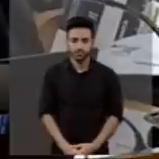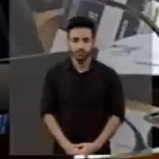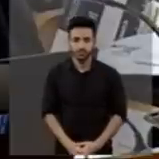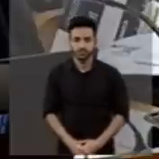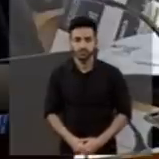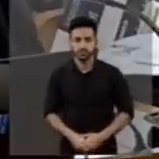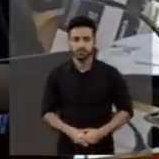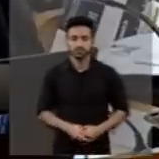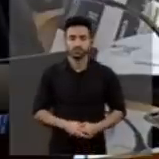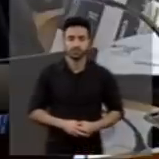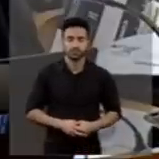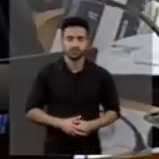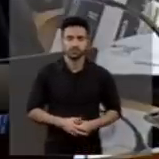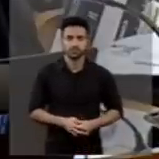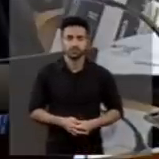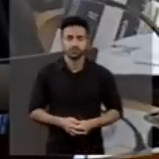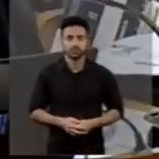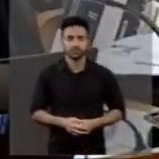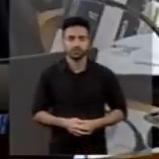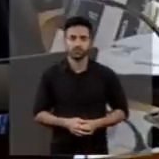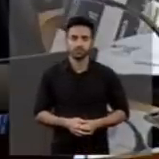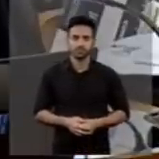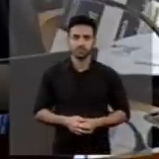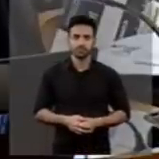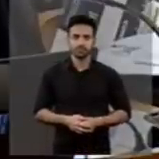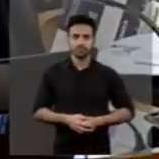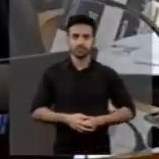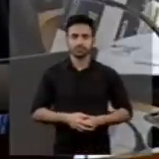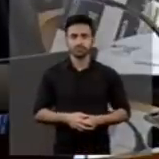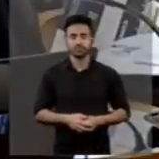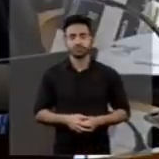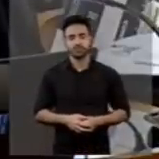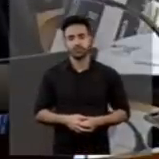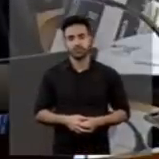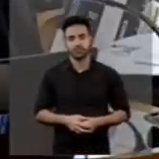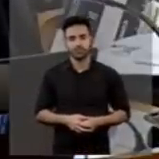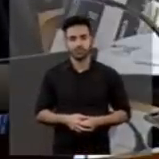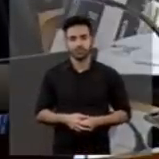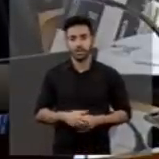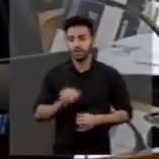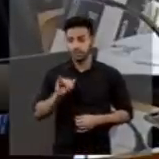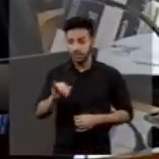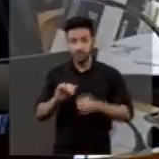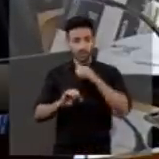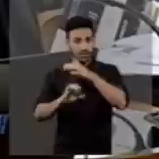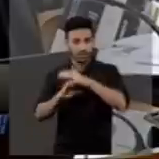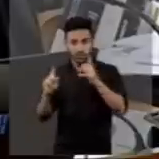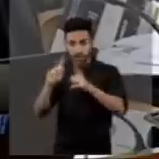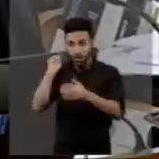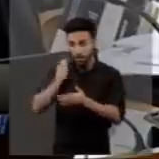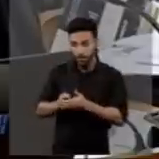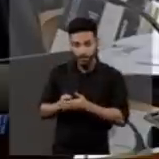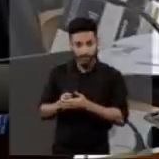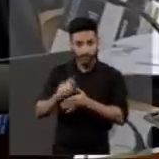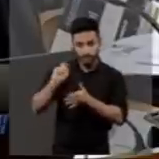haveria possibilidade de uma empresa, ao não pagar os seus